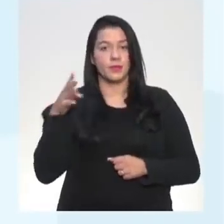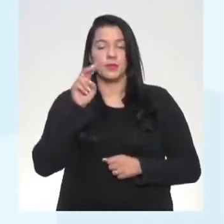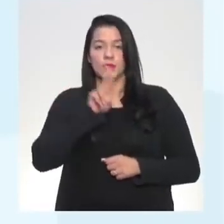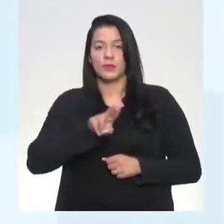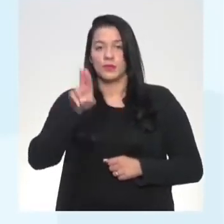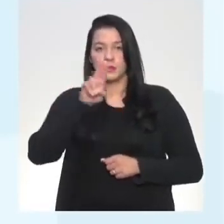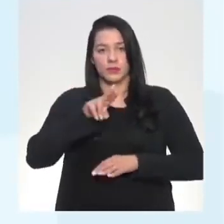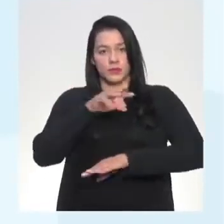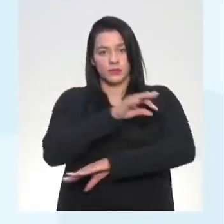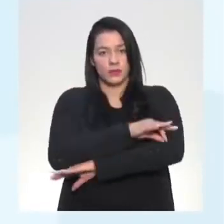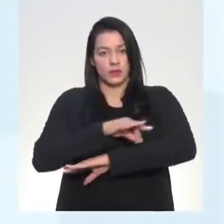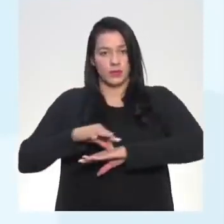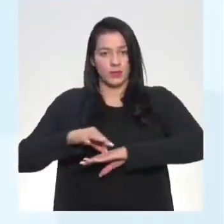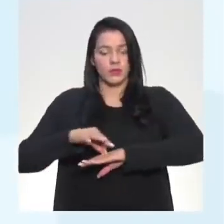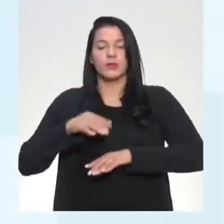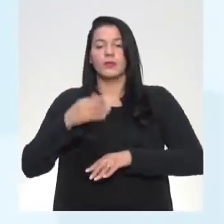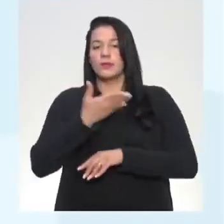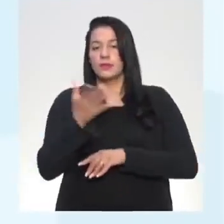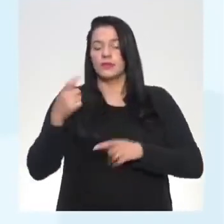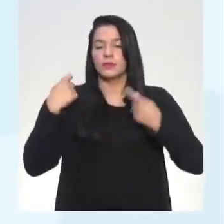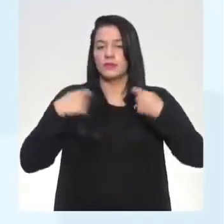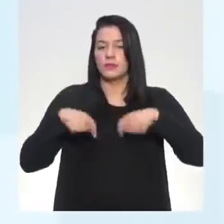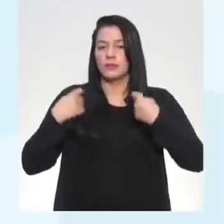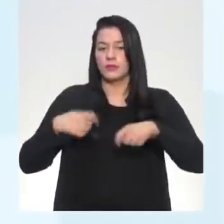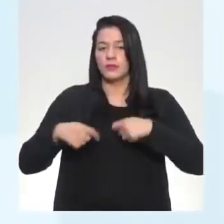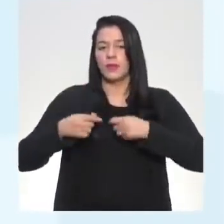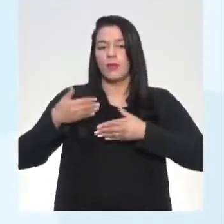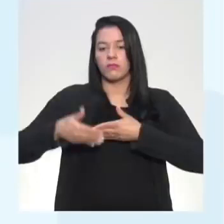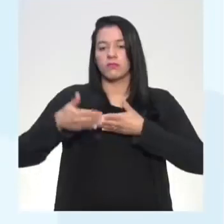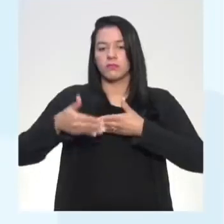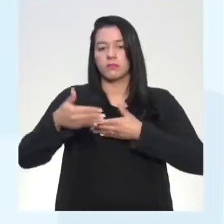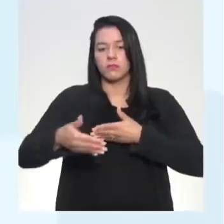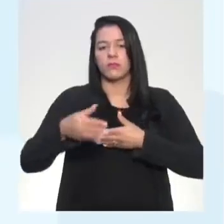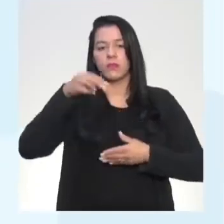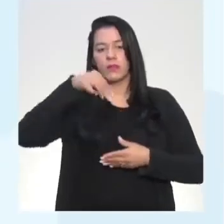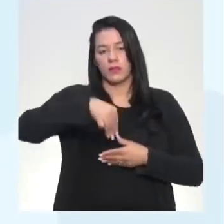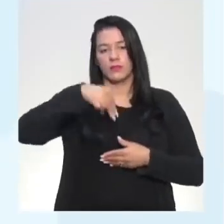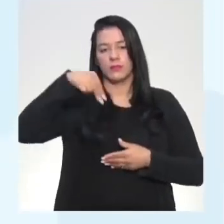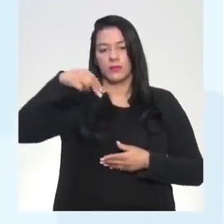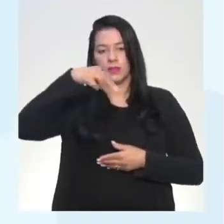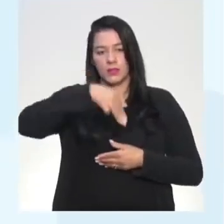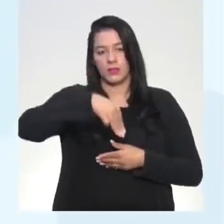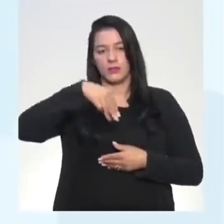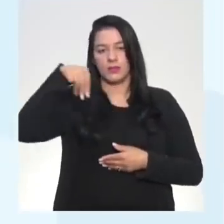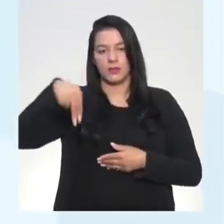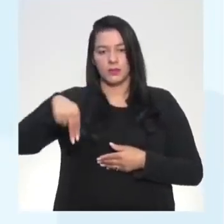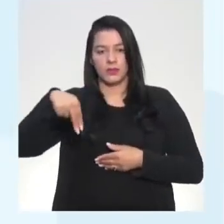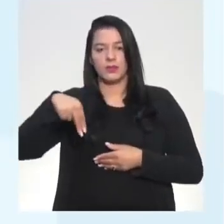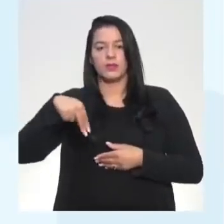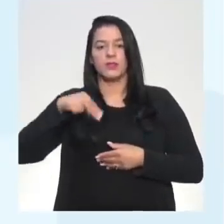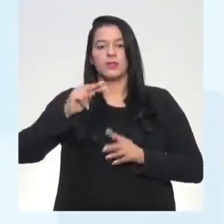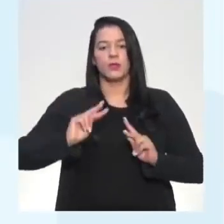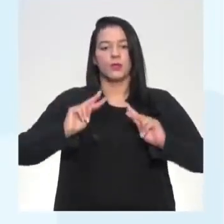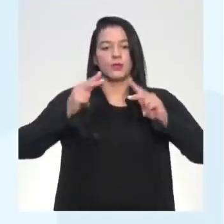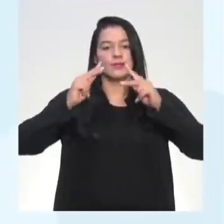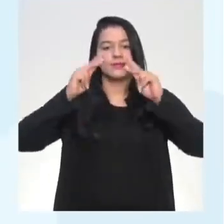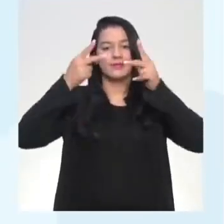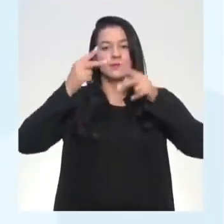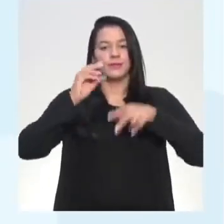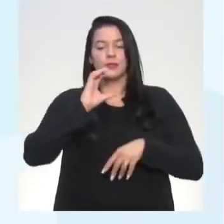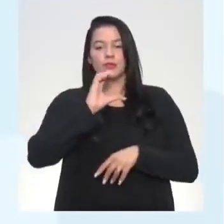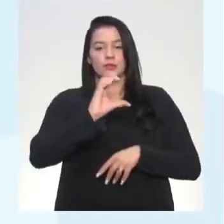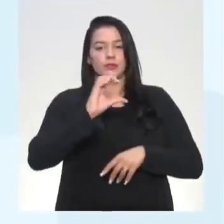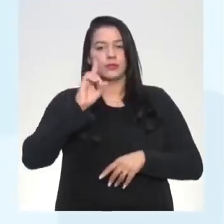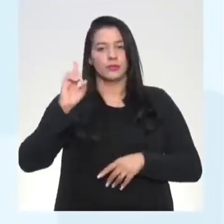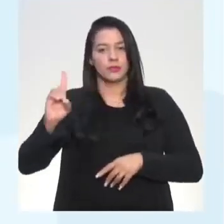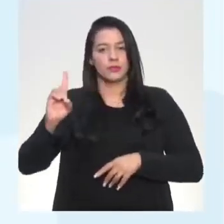régua, construa os segmentos MN com o triplo da medida de CD. Tá? Então não